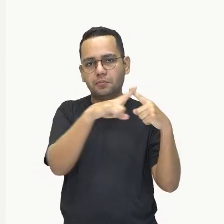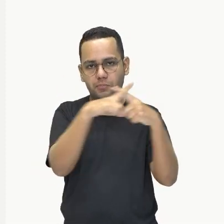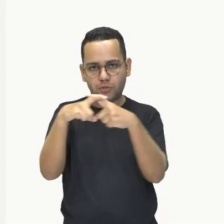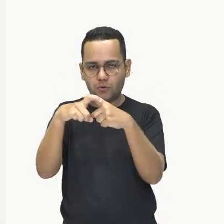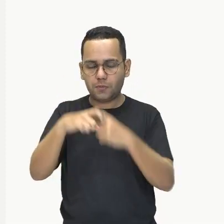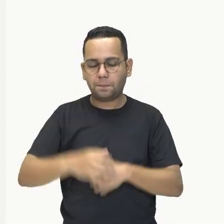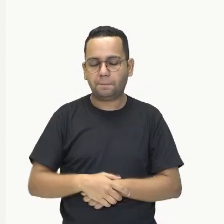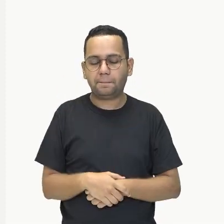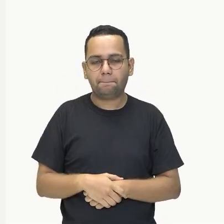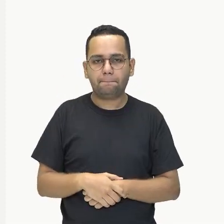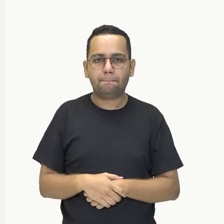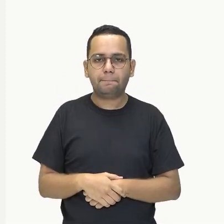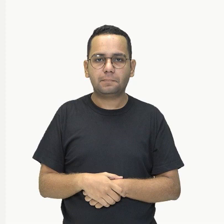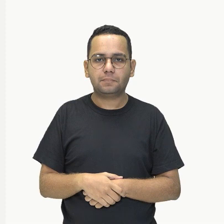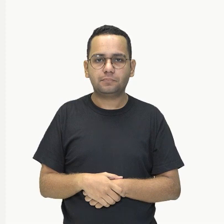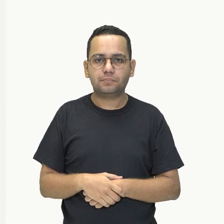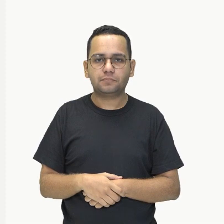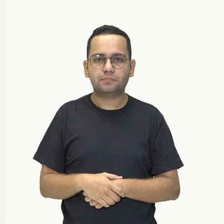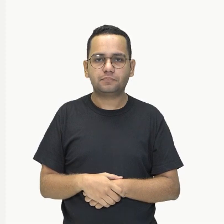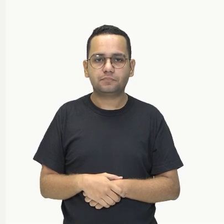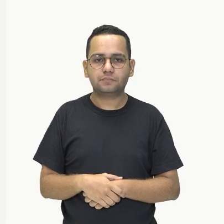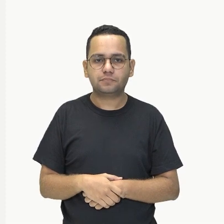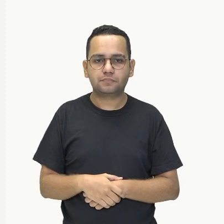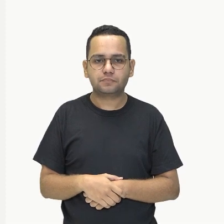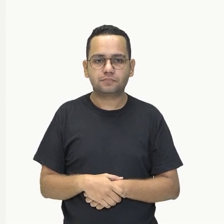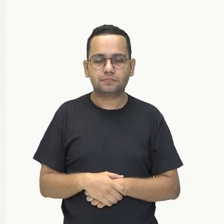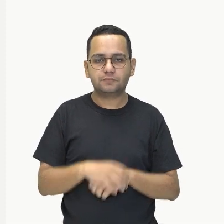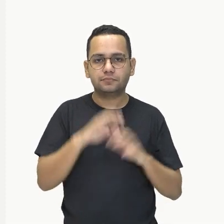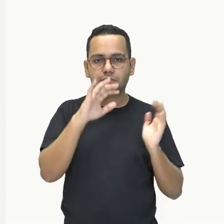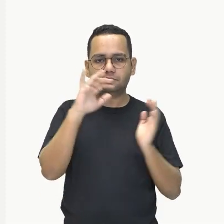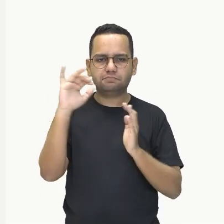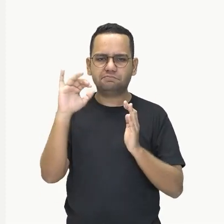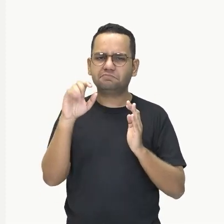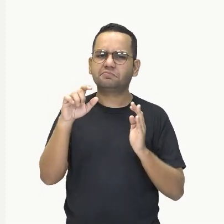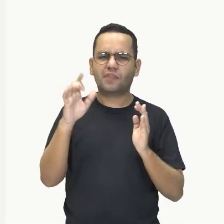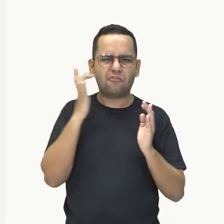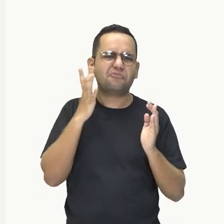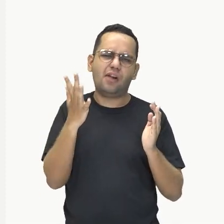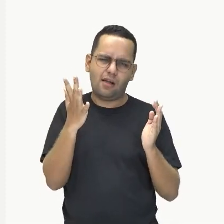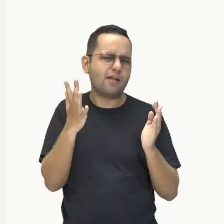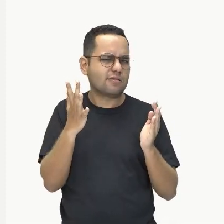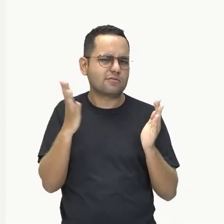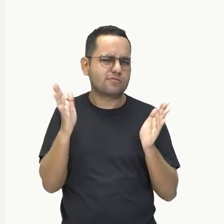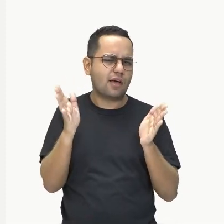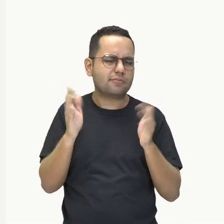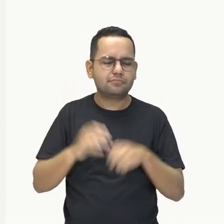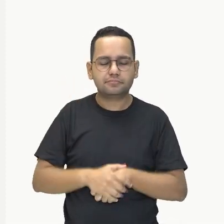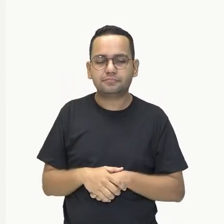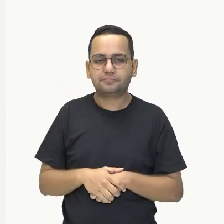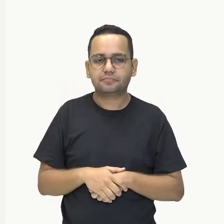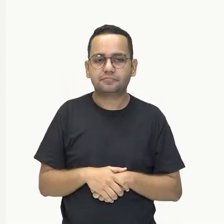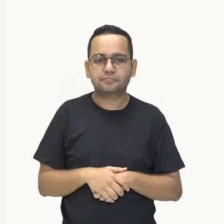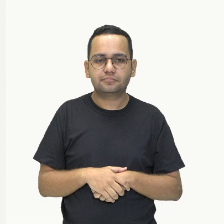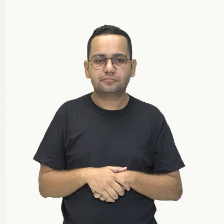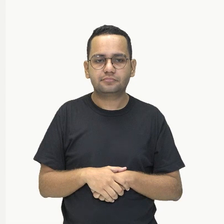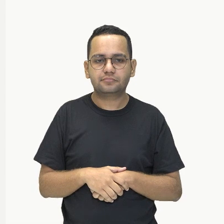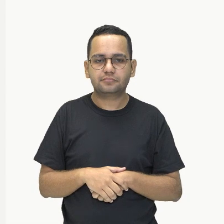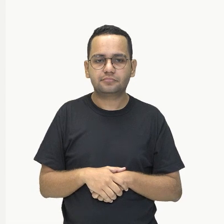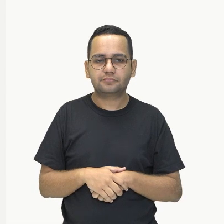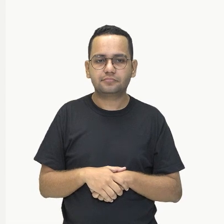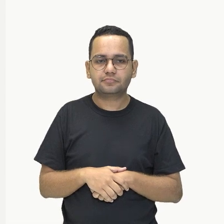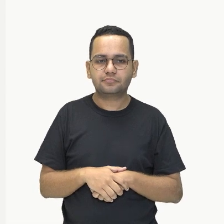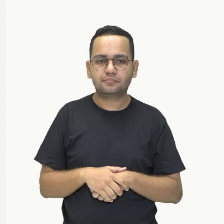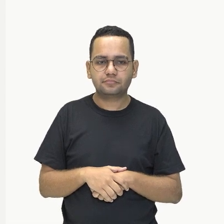grau. Tudo bem? Eu acho que já ficou bem fácil já, né, pessoal? Mas vamos continuar aí